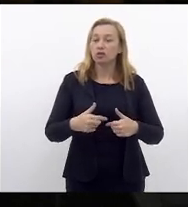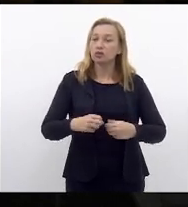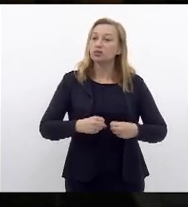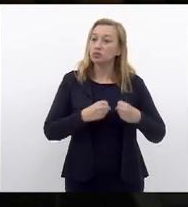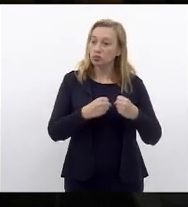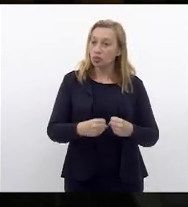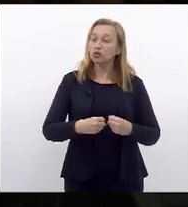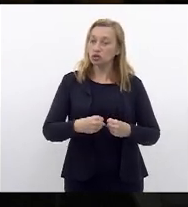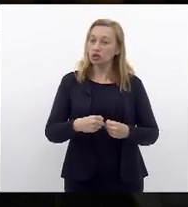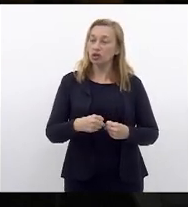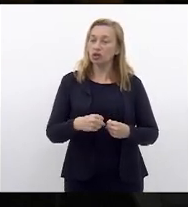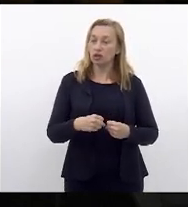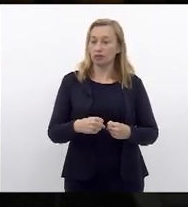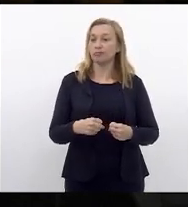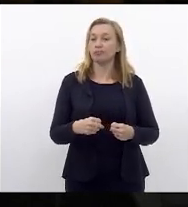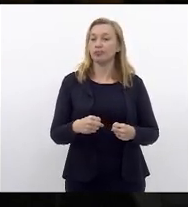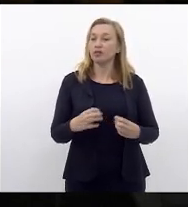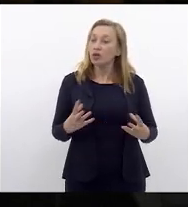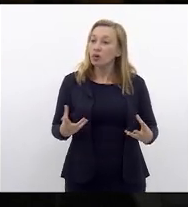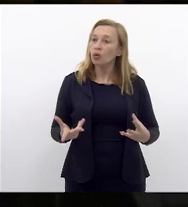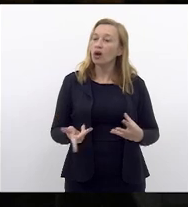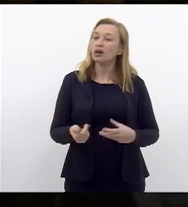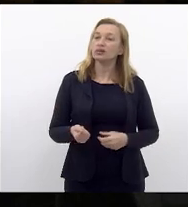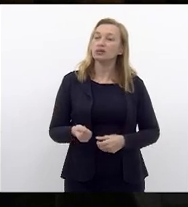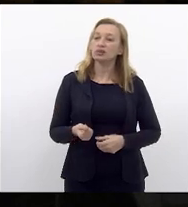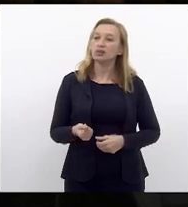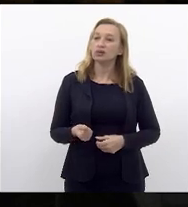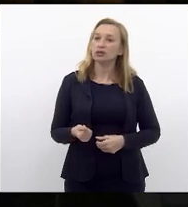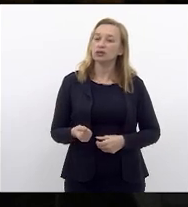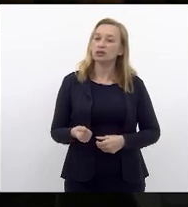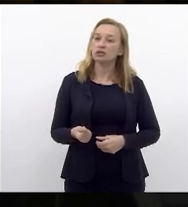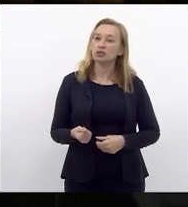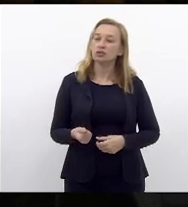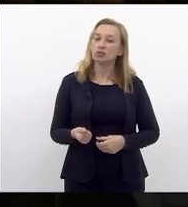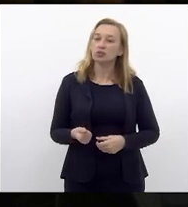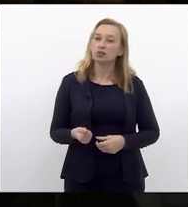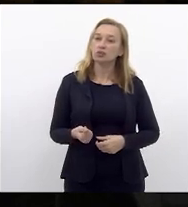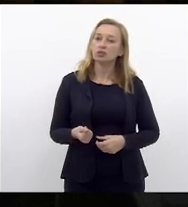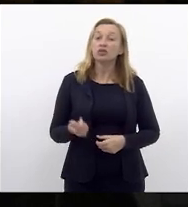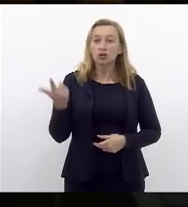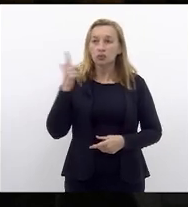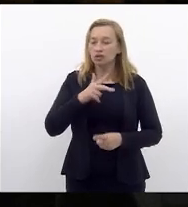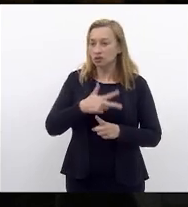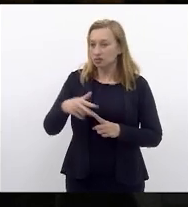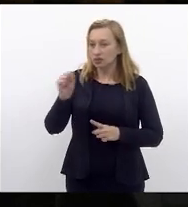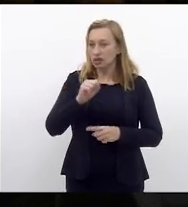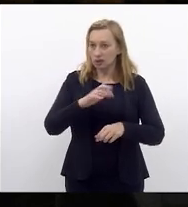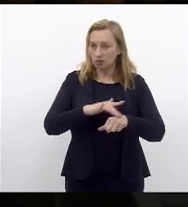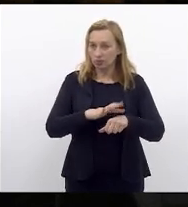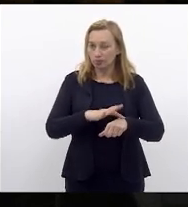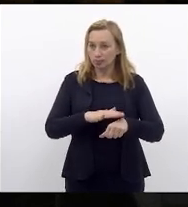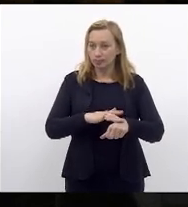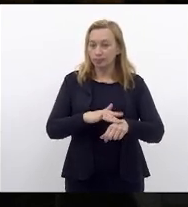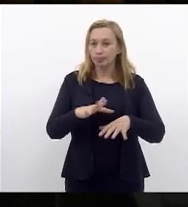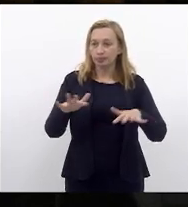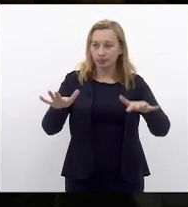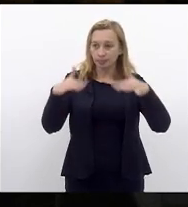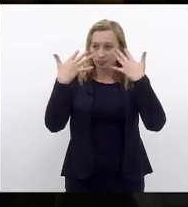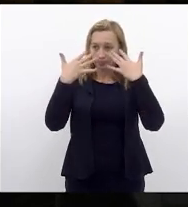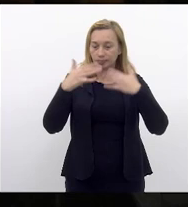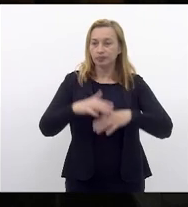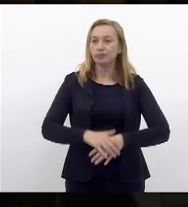ponderada, não com excesso, e debelaram a doença. Chamando a